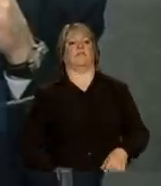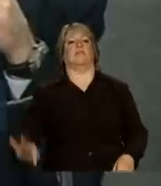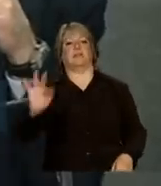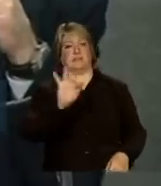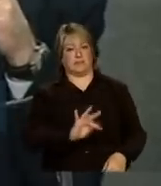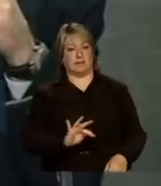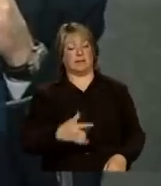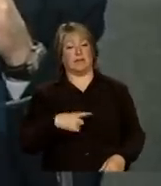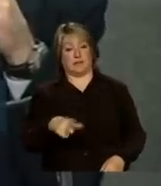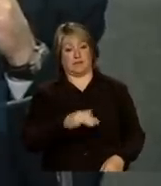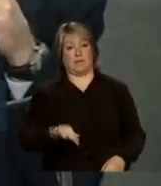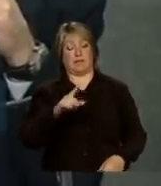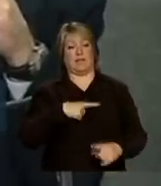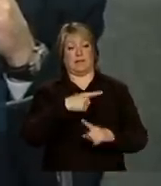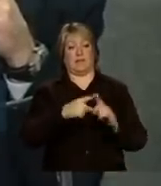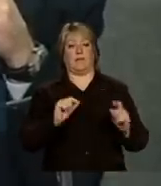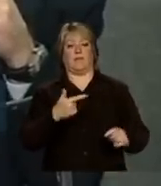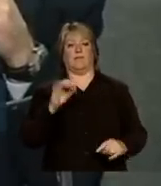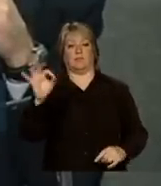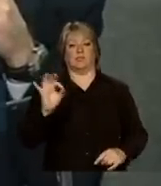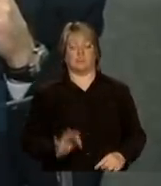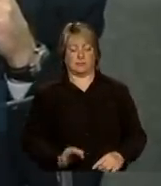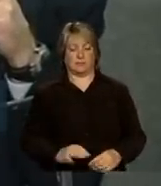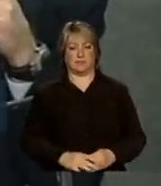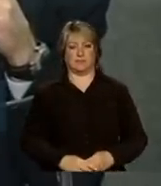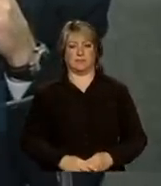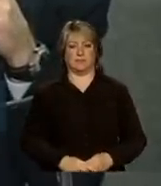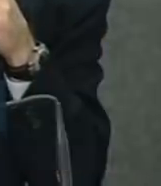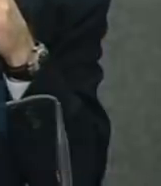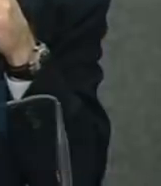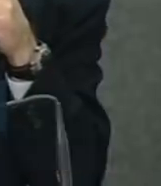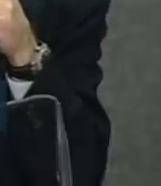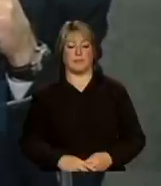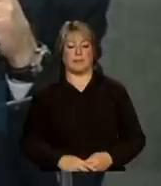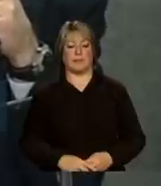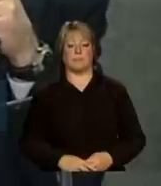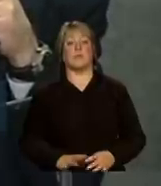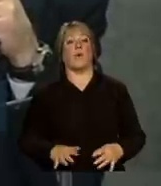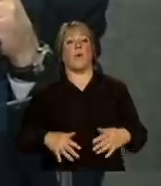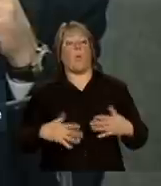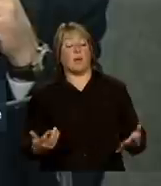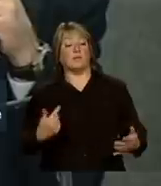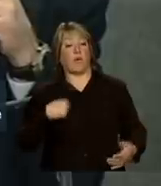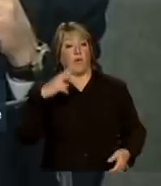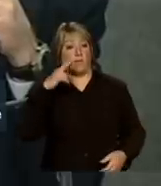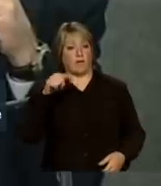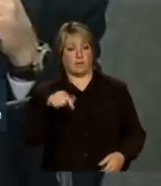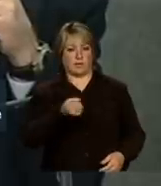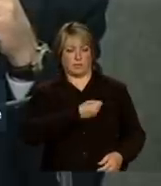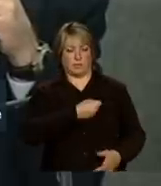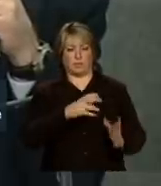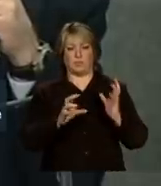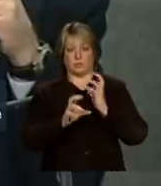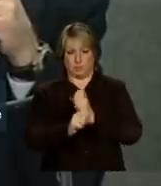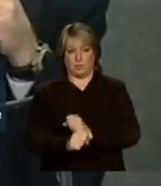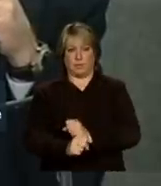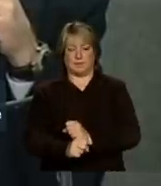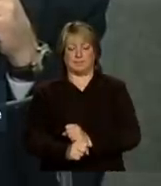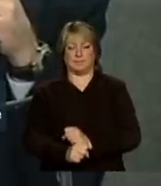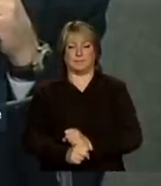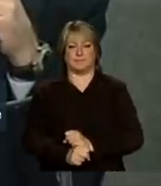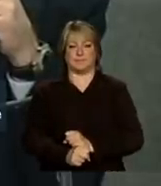desses 40 20% Quando eu olho esse número eh